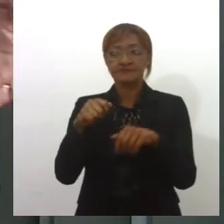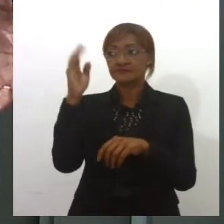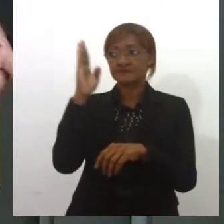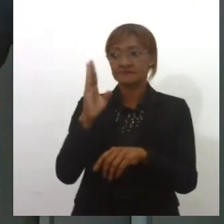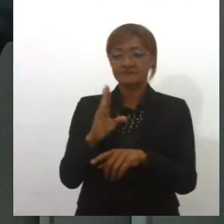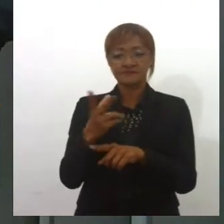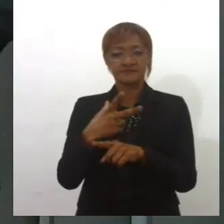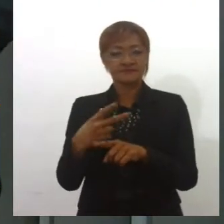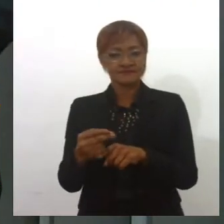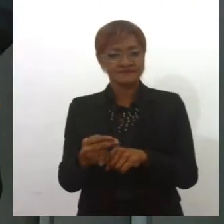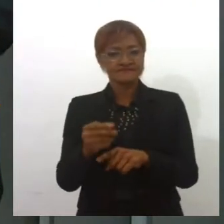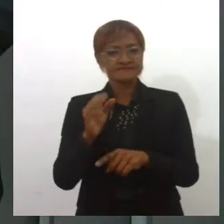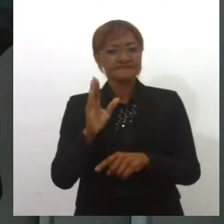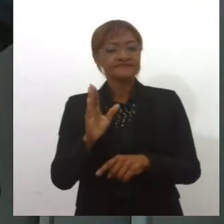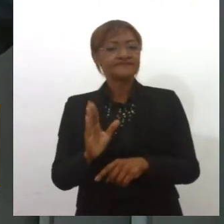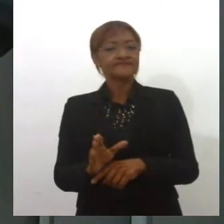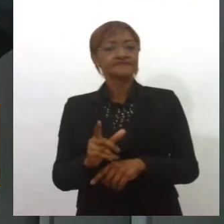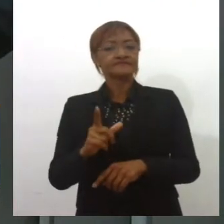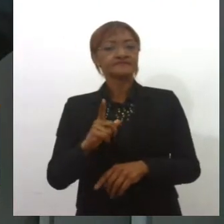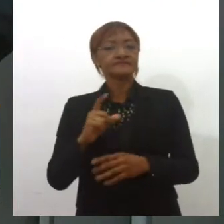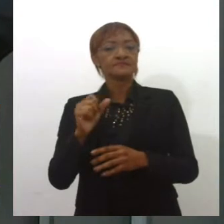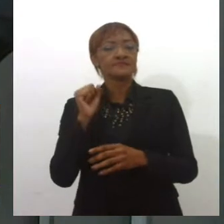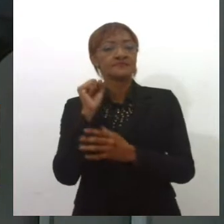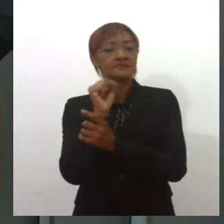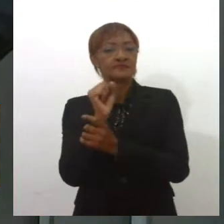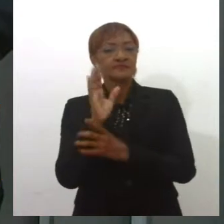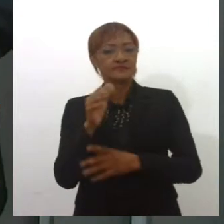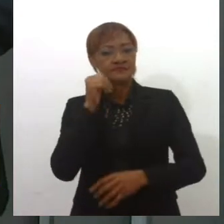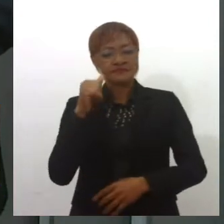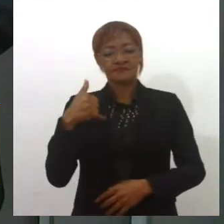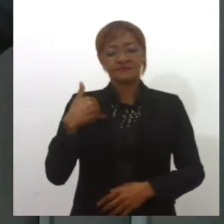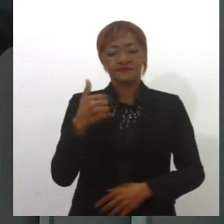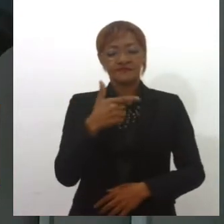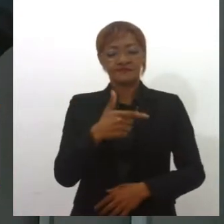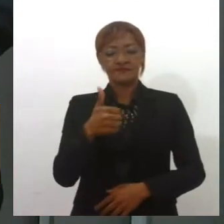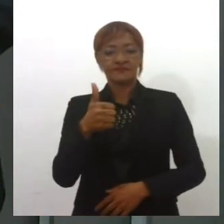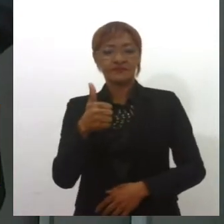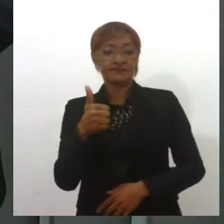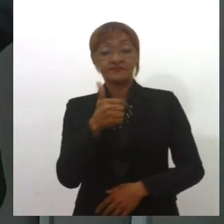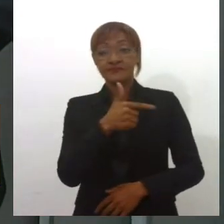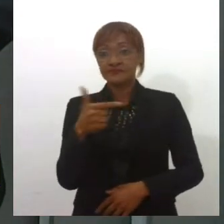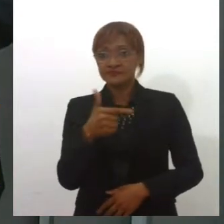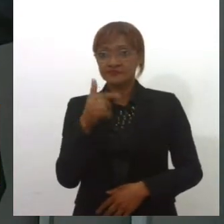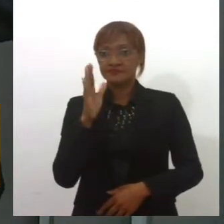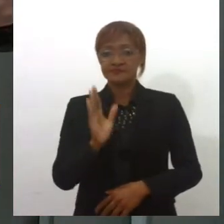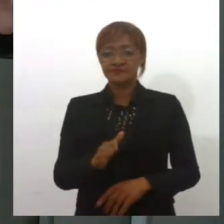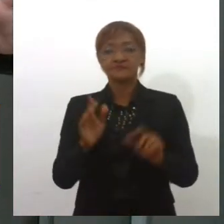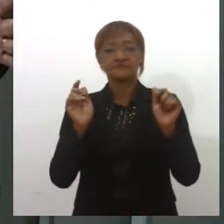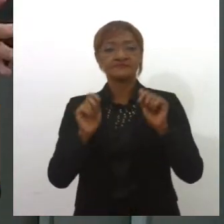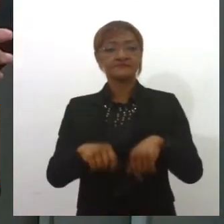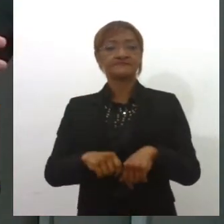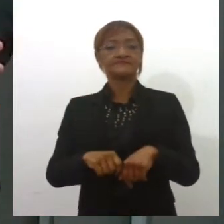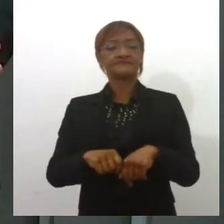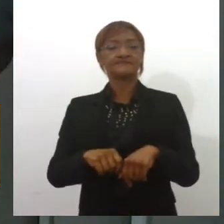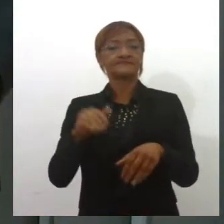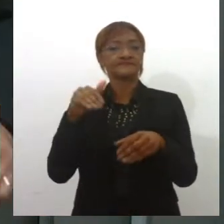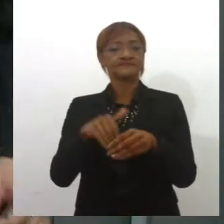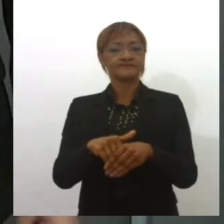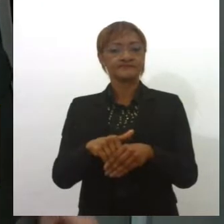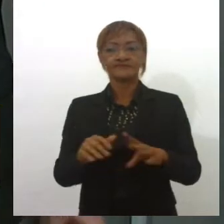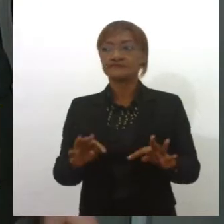o Código Eleitoral garantiu a mulheres acima de 21 anos os direitos de votar e serem votadas em todo o território